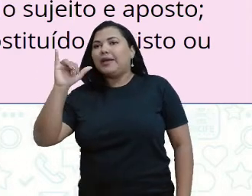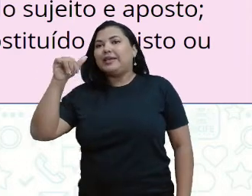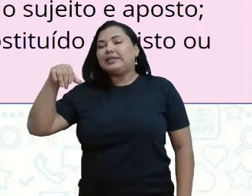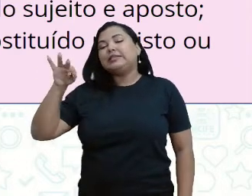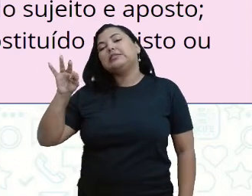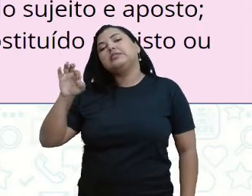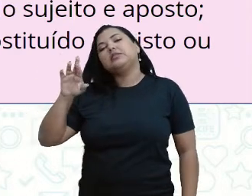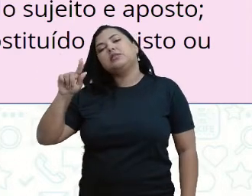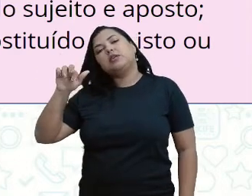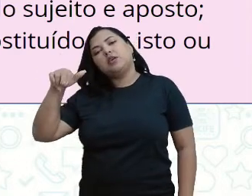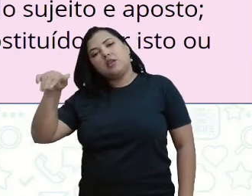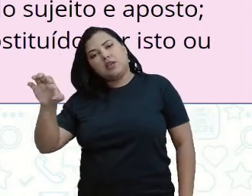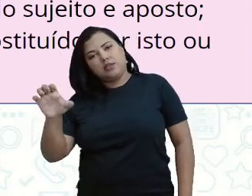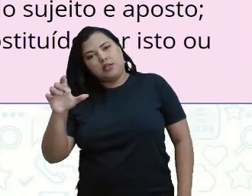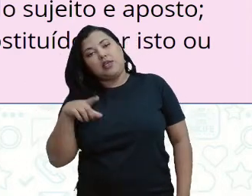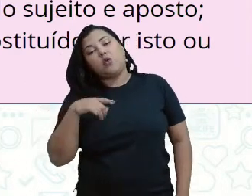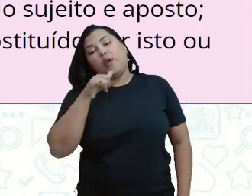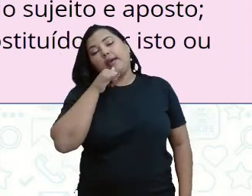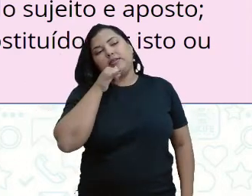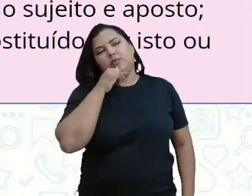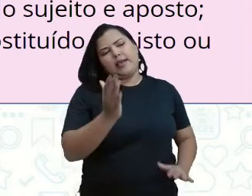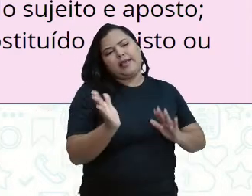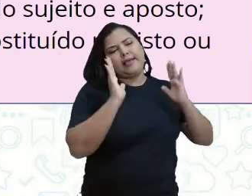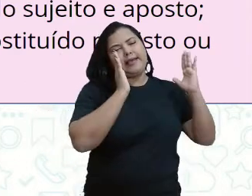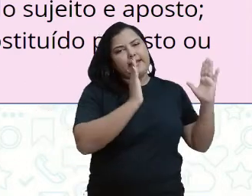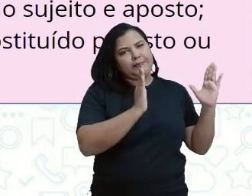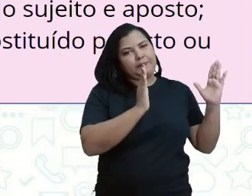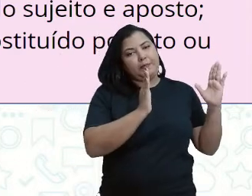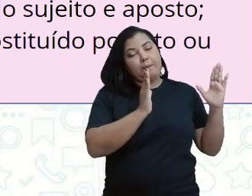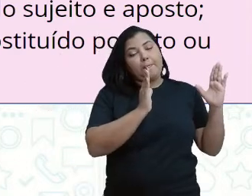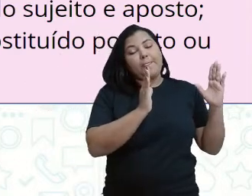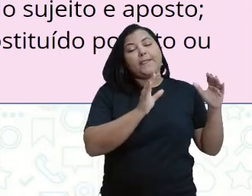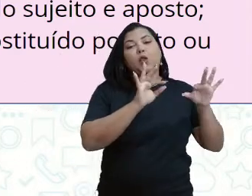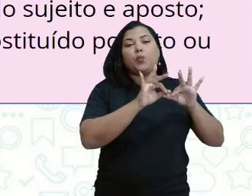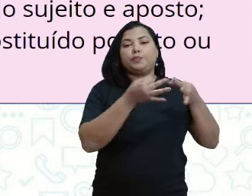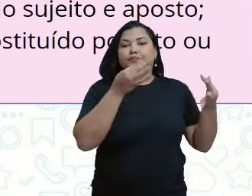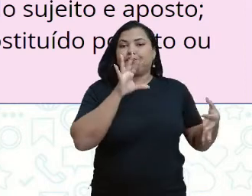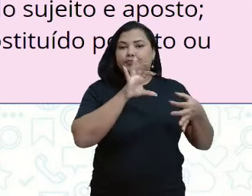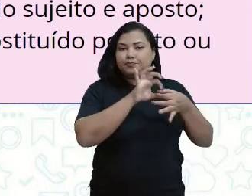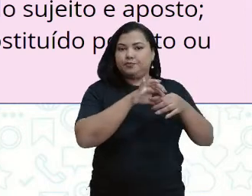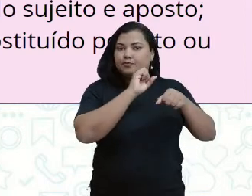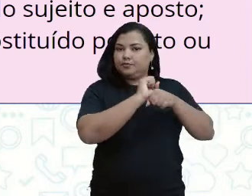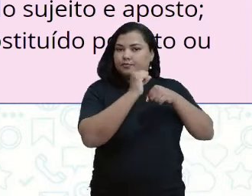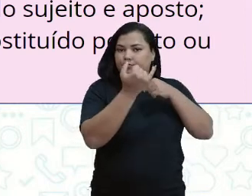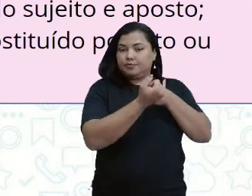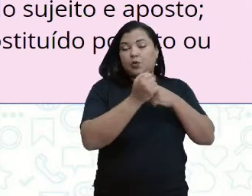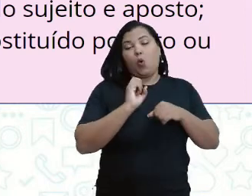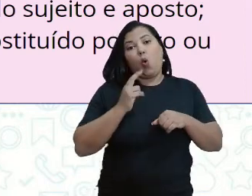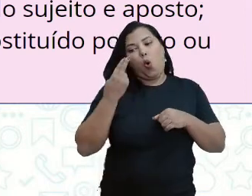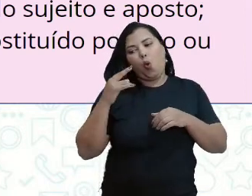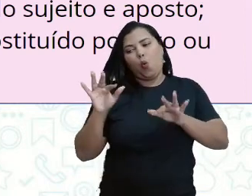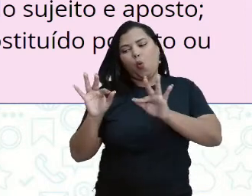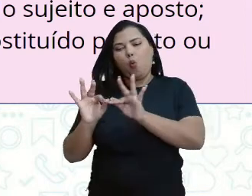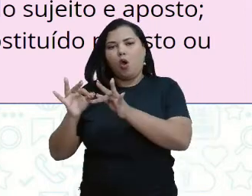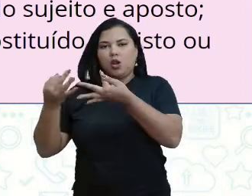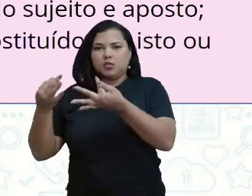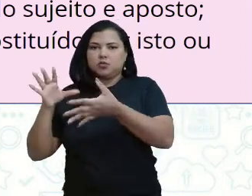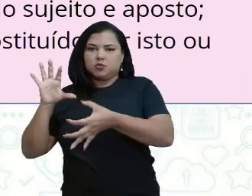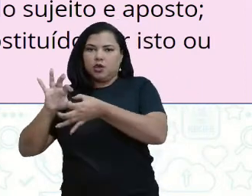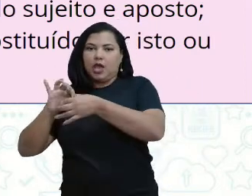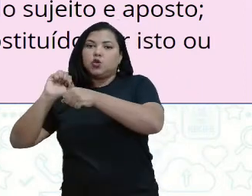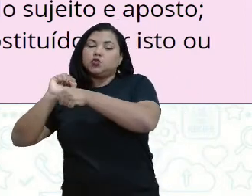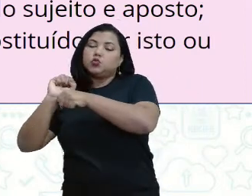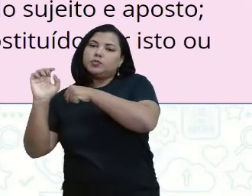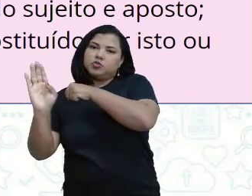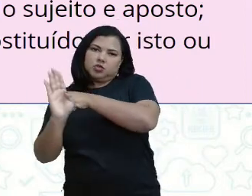oração subordinada adjetiva ou uma oração subordinada substantiva. O inverso também pode ser feito. Se eu sei que se trata